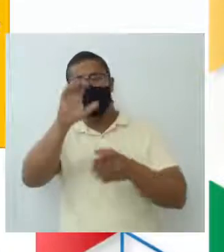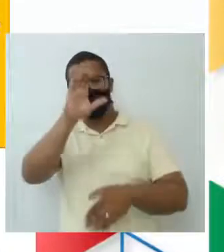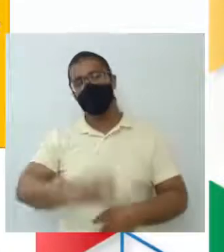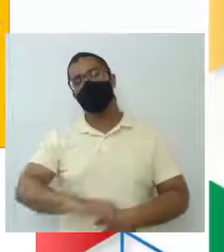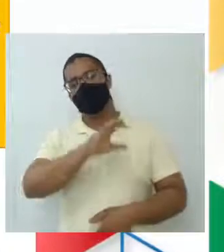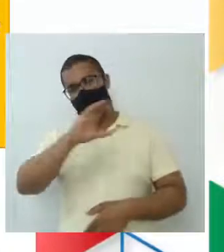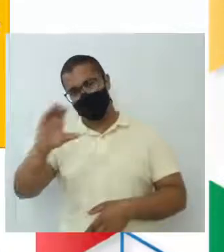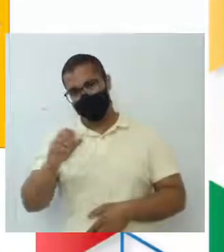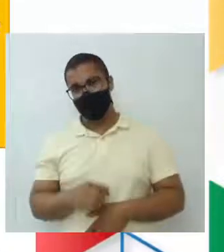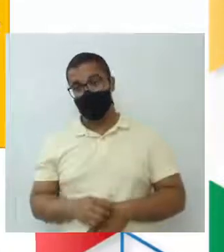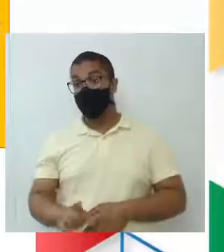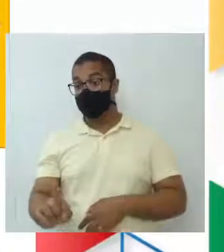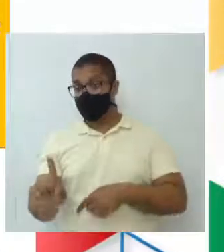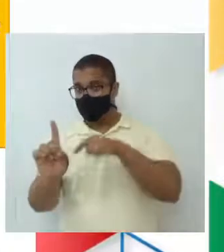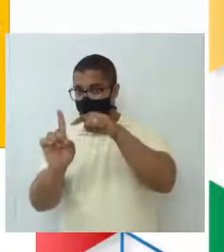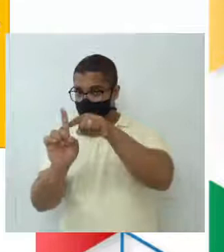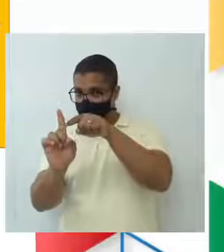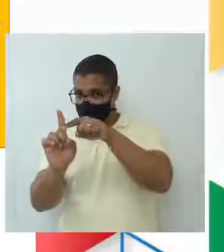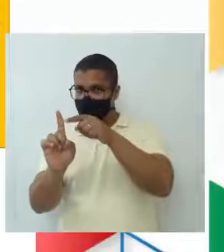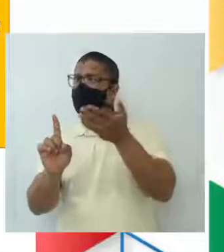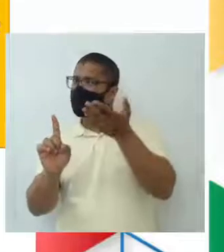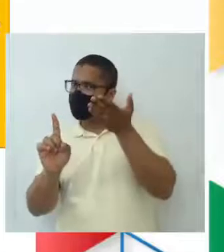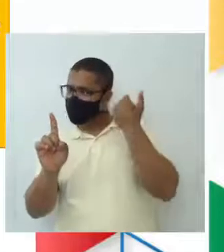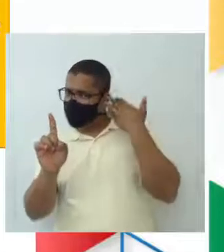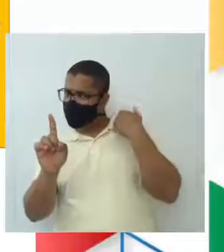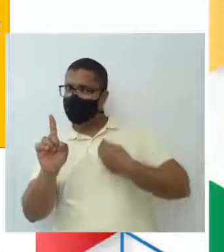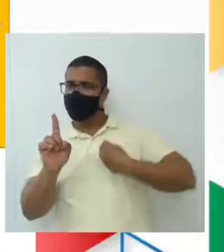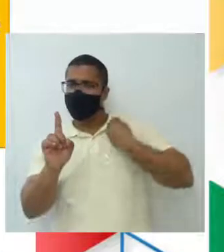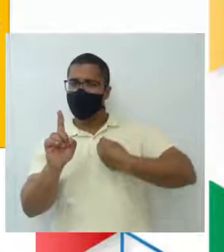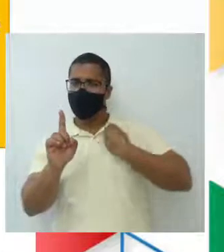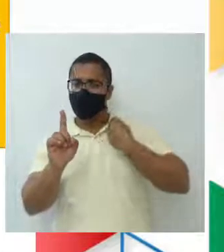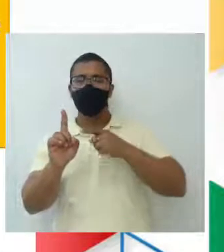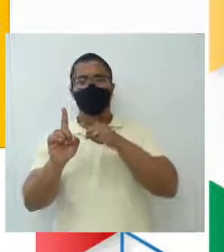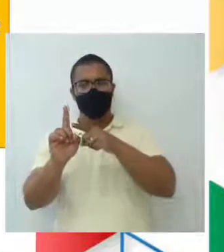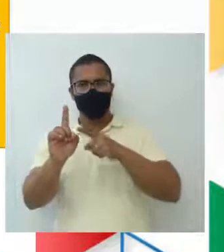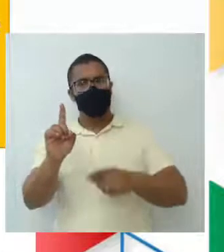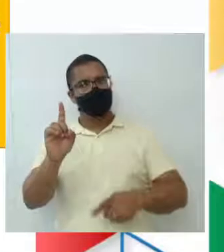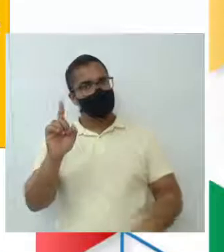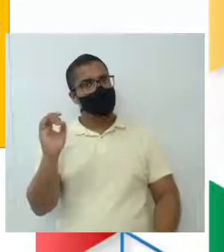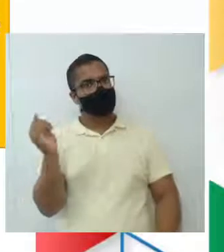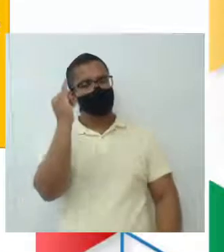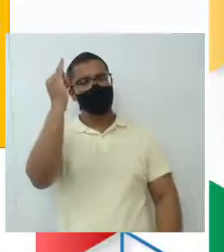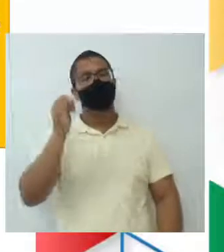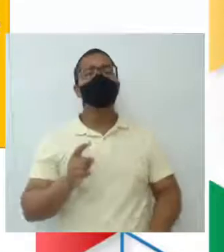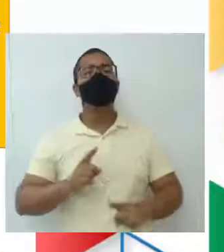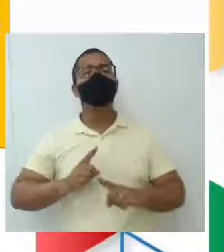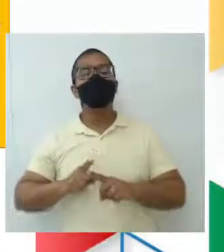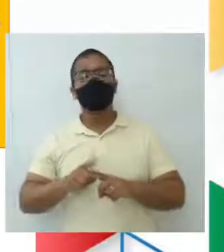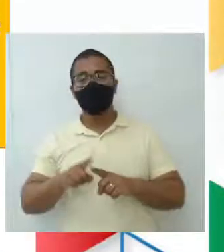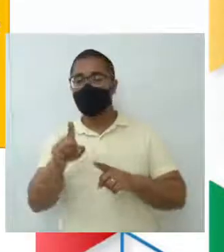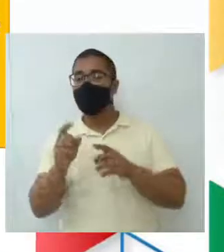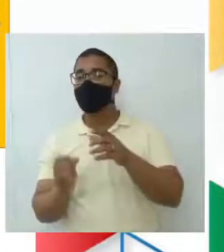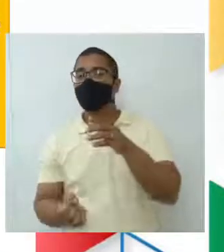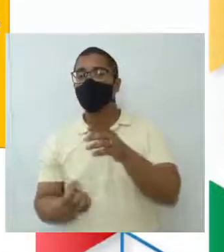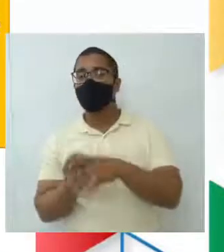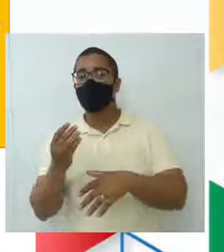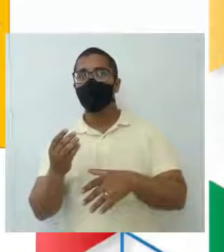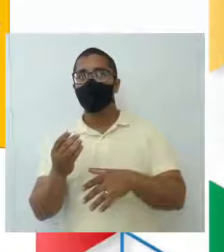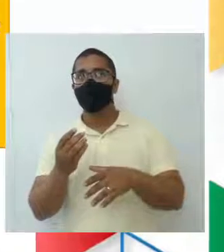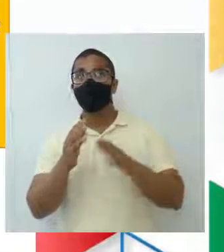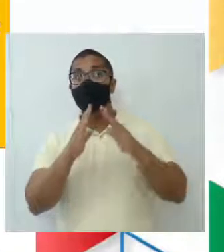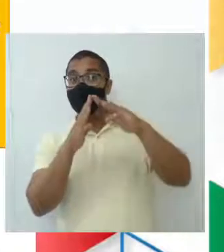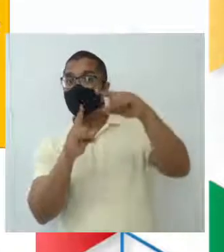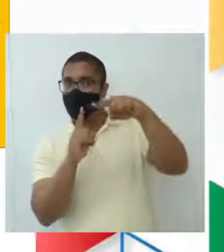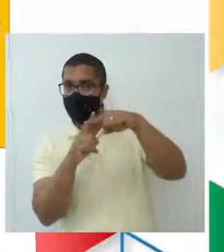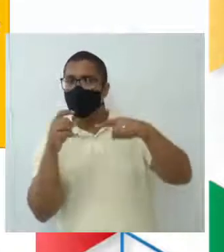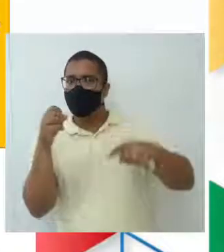da Igreja Católica, em sua época, é uma figura muito importante, porque ele renovou a Igreja. Mas